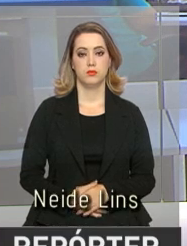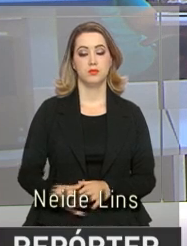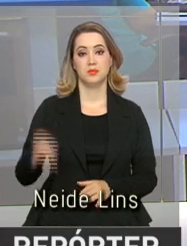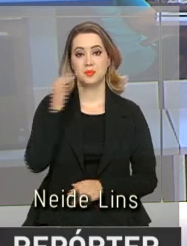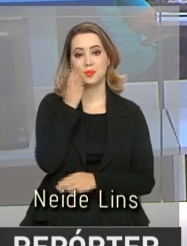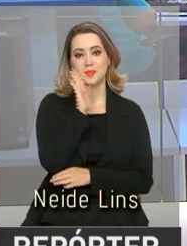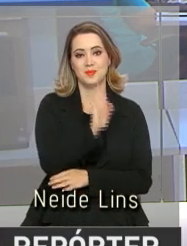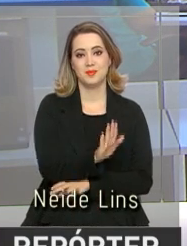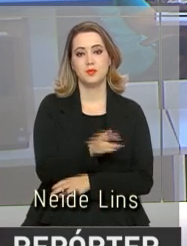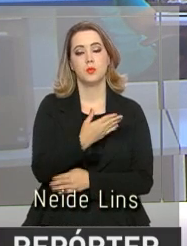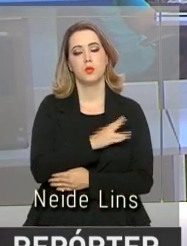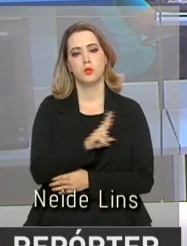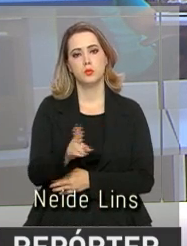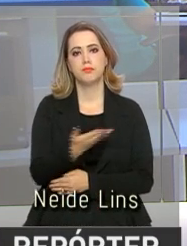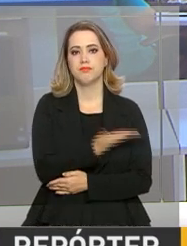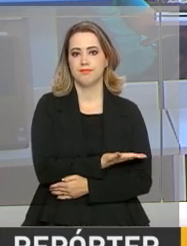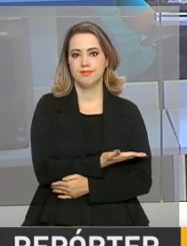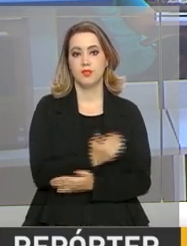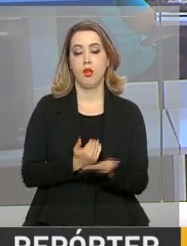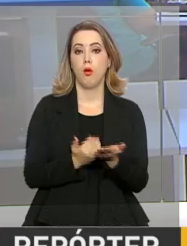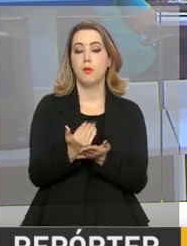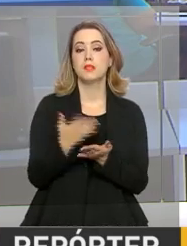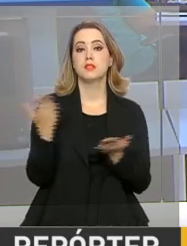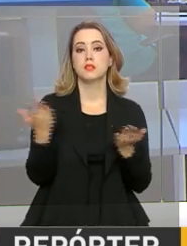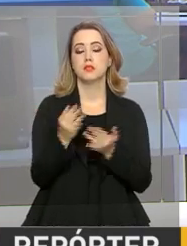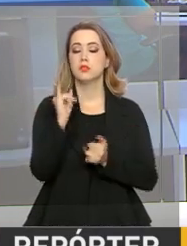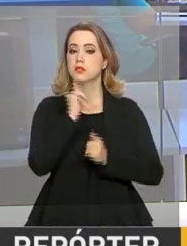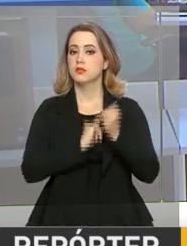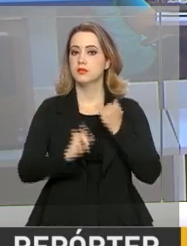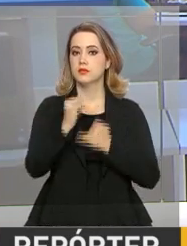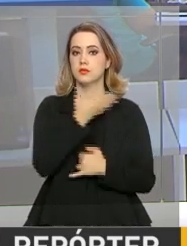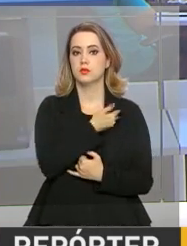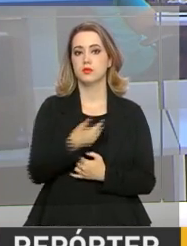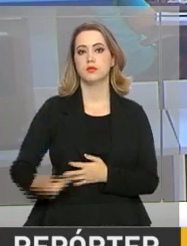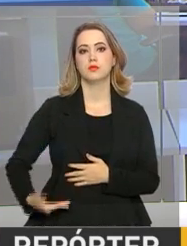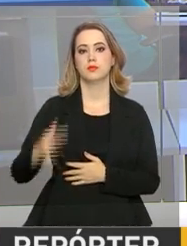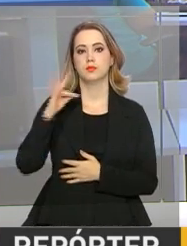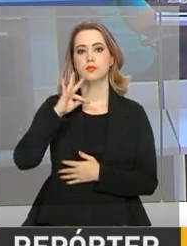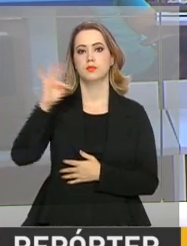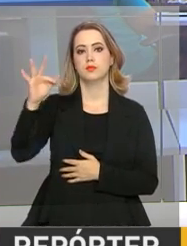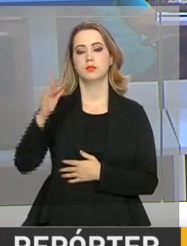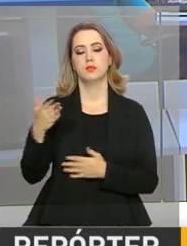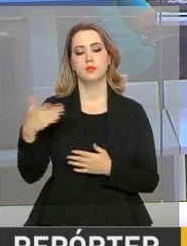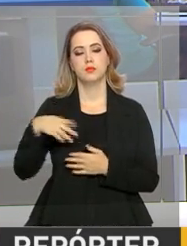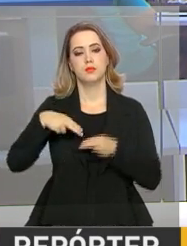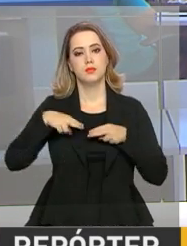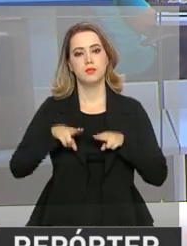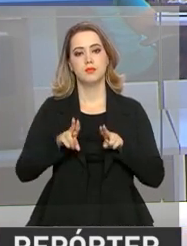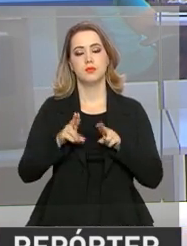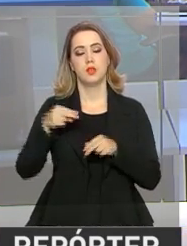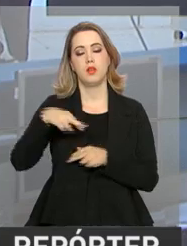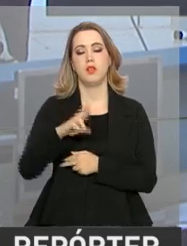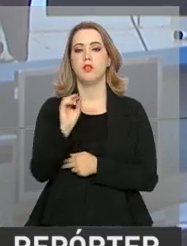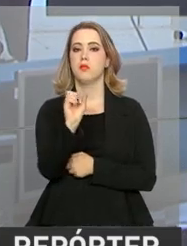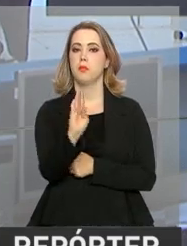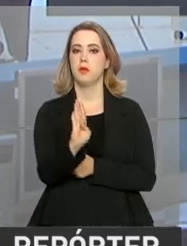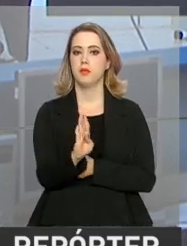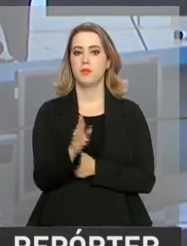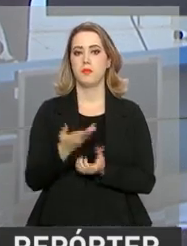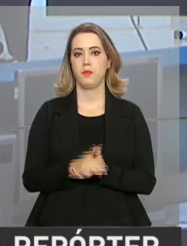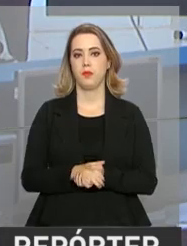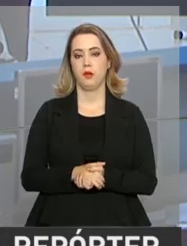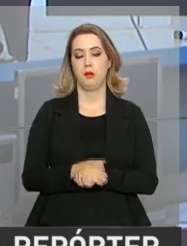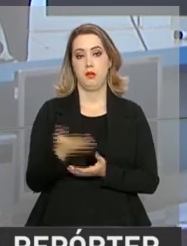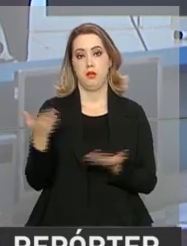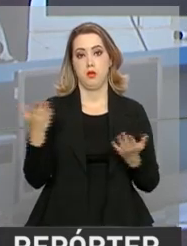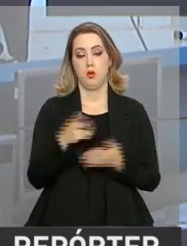Olá, boa tarde. Eu sou José Luiz Filho e a partir de agora trago para você as notícias do governo federal aqui no Repórter NBR. O presidente